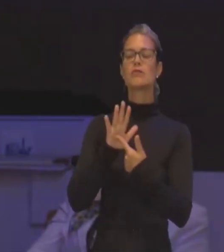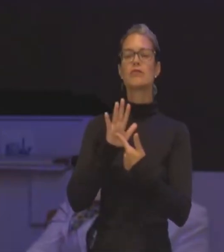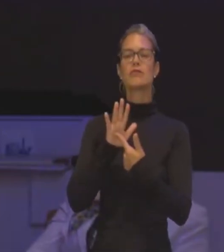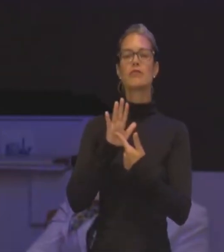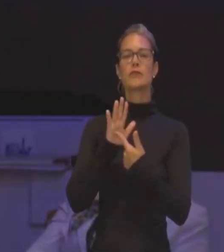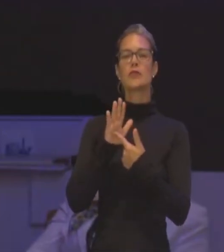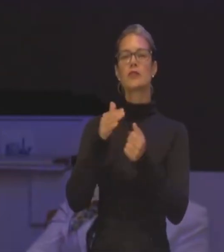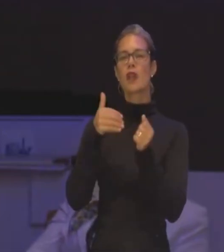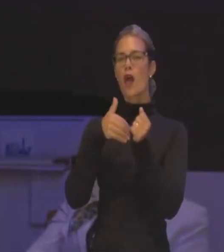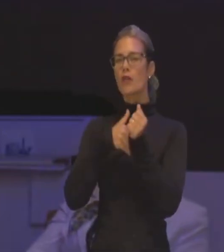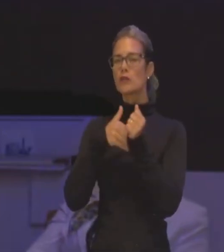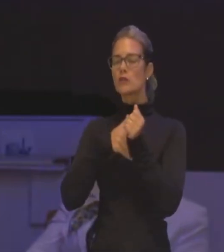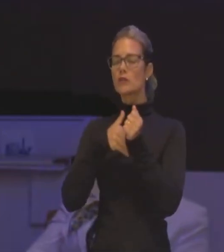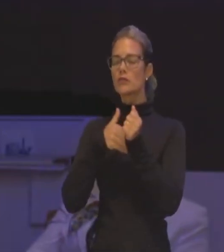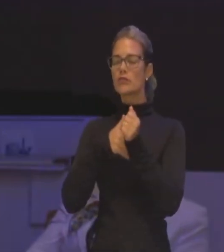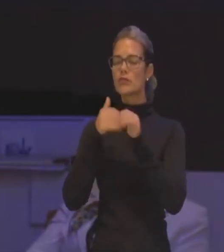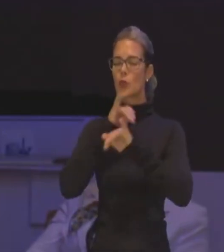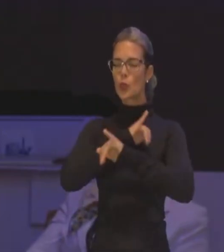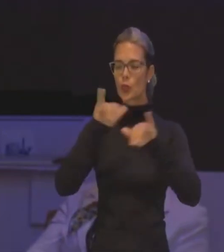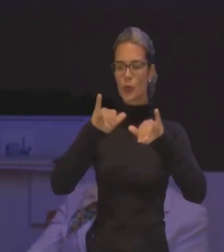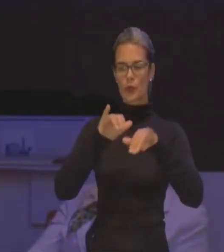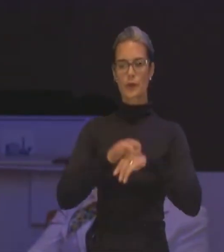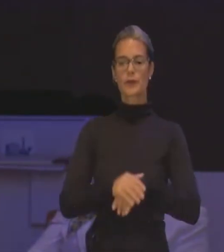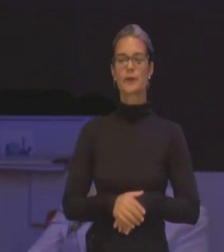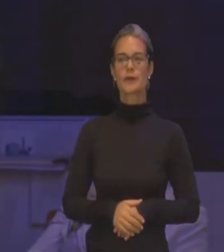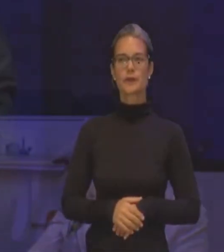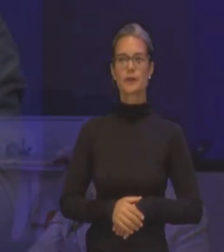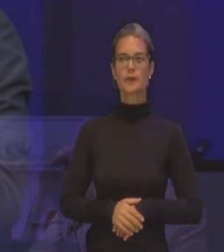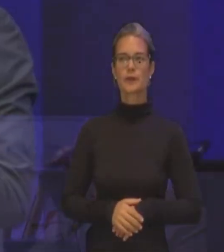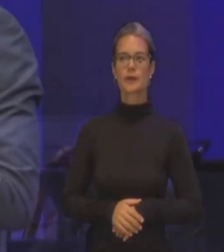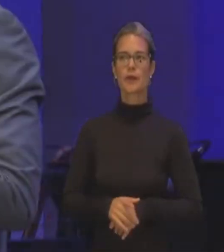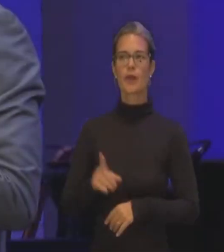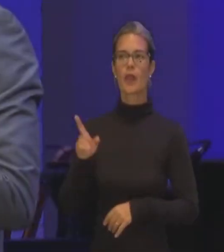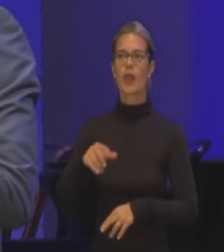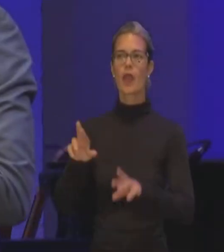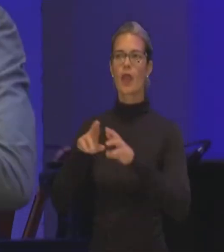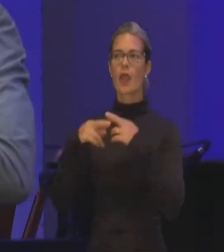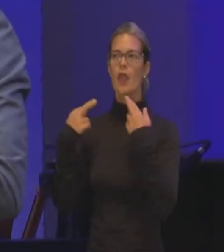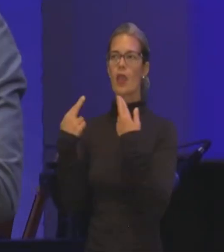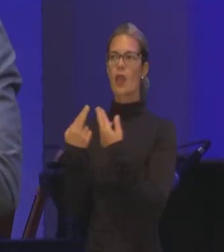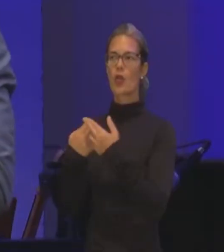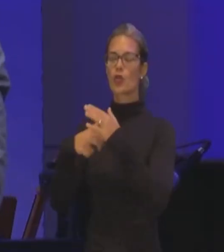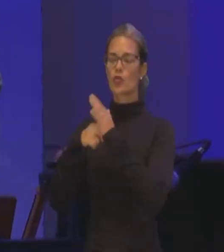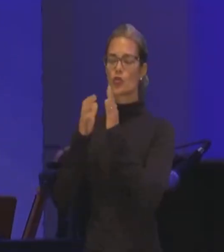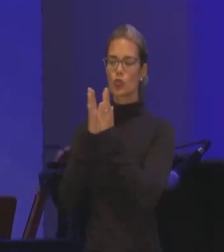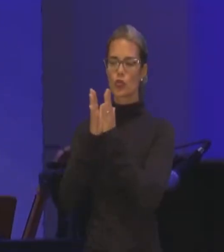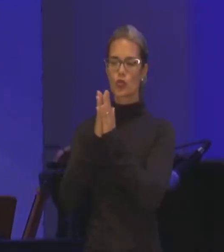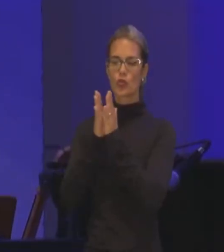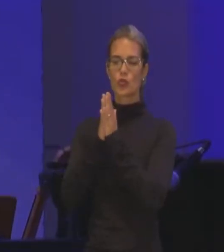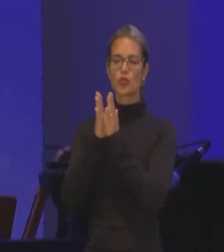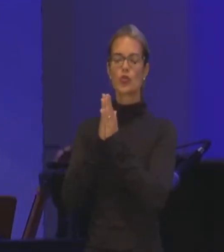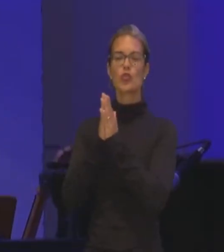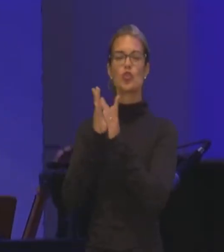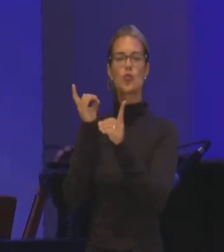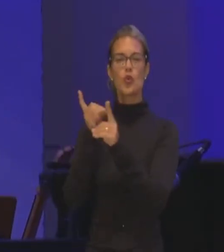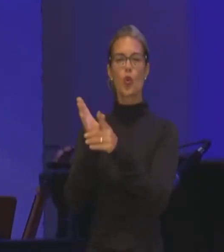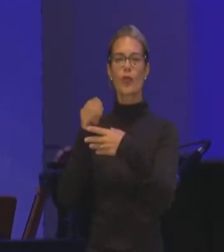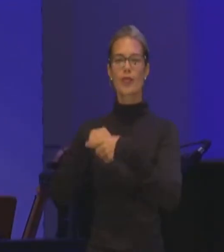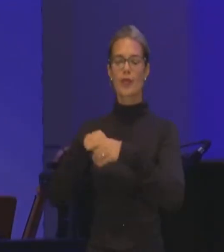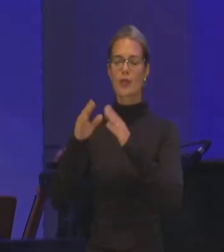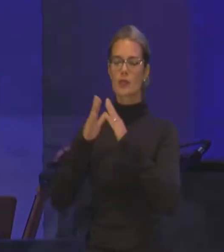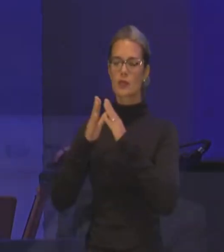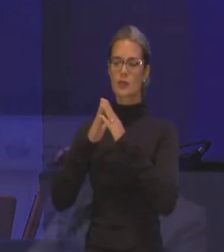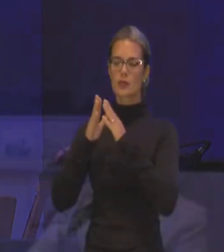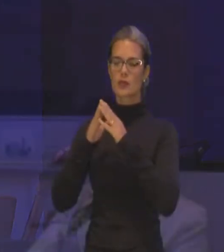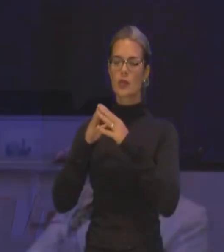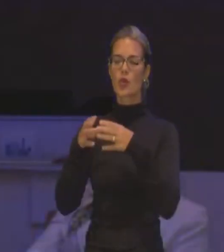estaria escondido. Foi uma dessas reuniões de oração, em um culto, em um encontro no lar, em um